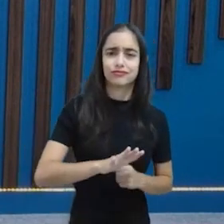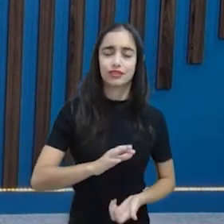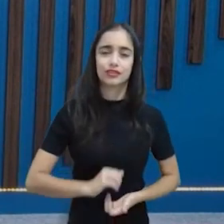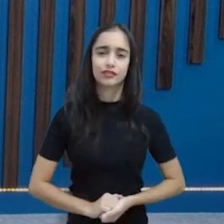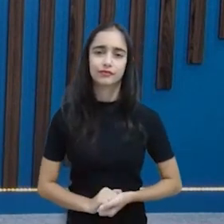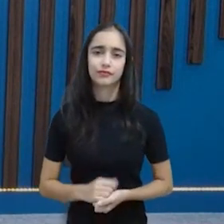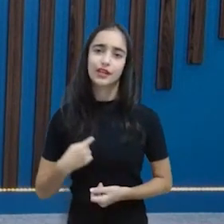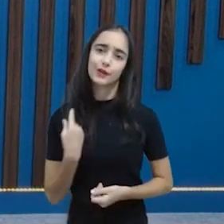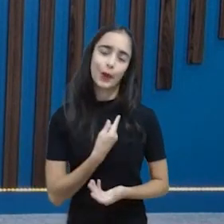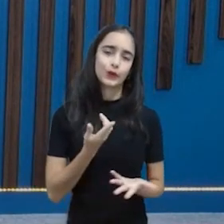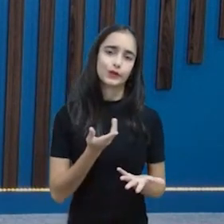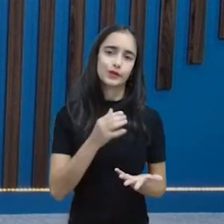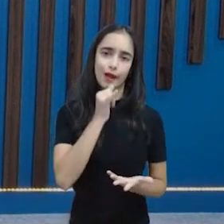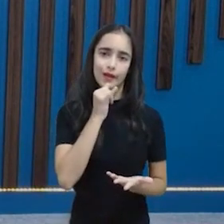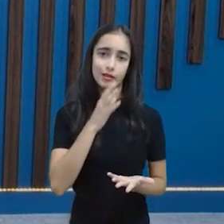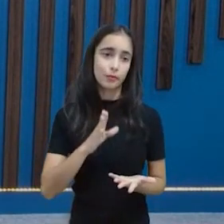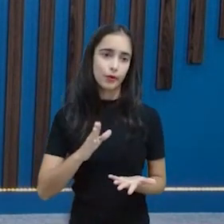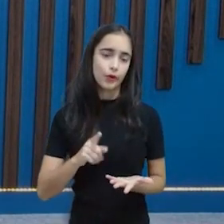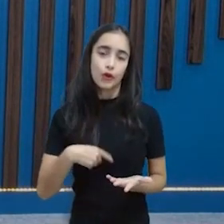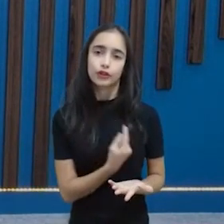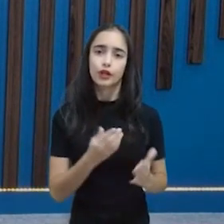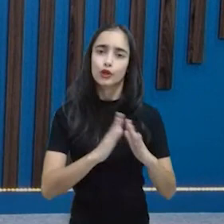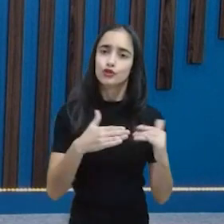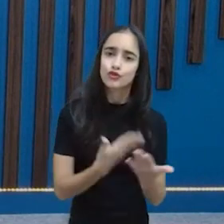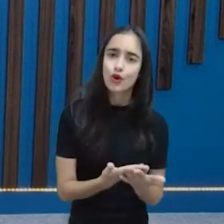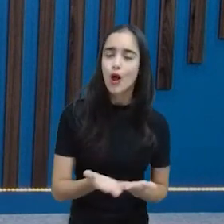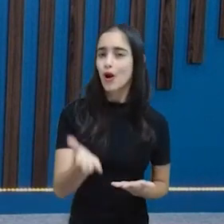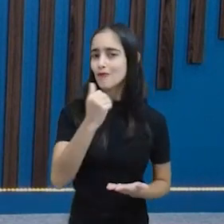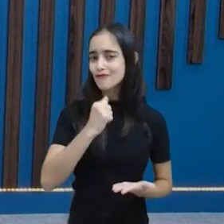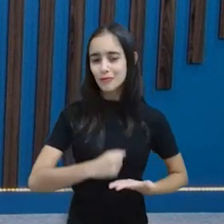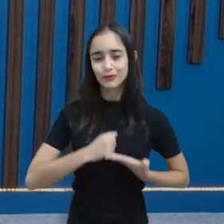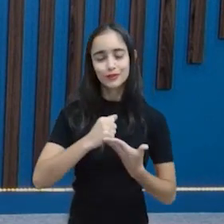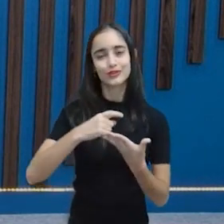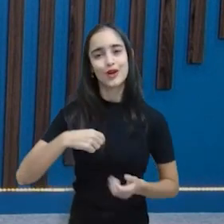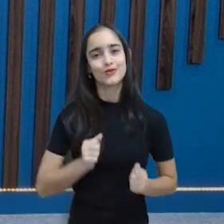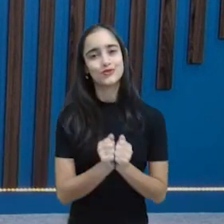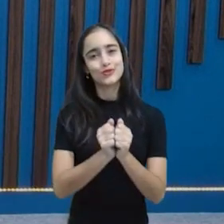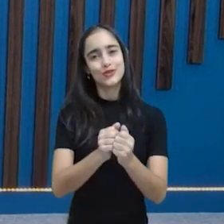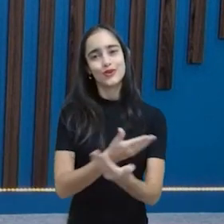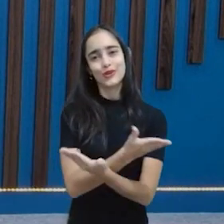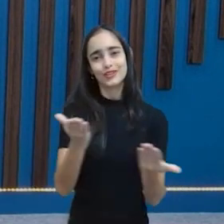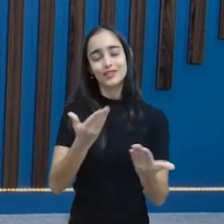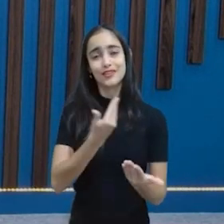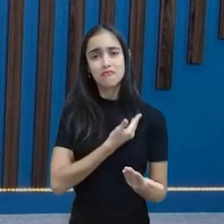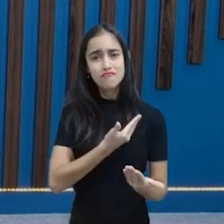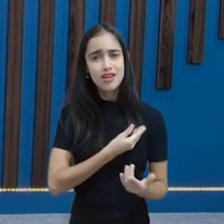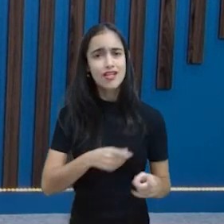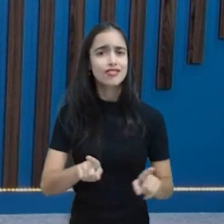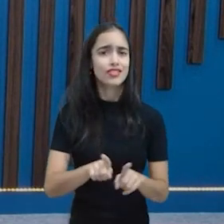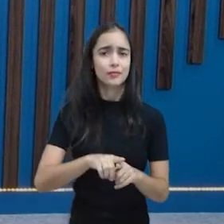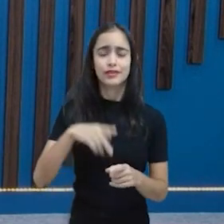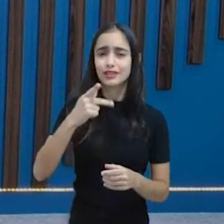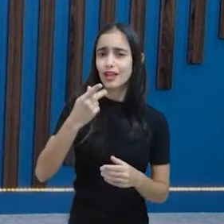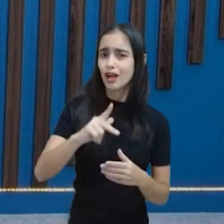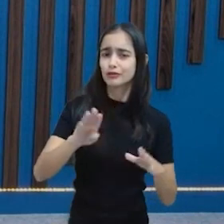espaços da nossa escola, né? Vamos se engajar junto com os seus colegas, nas suas na sua comunidade também. Então, a